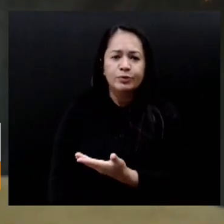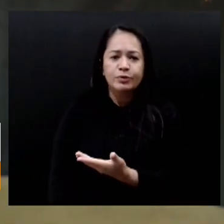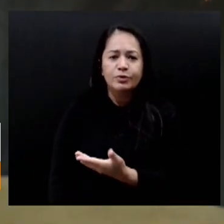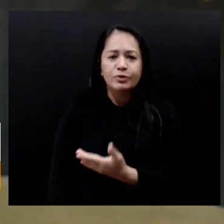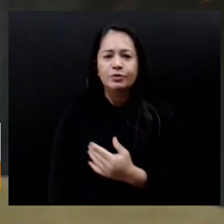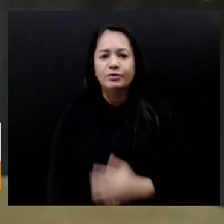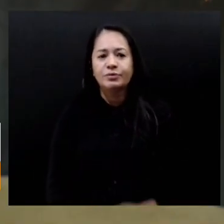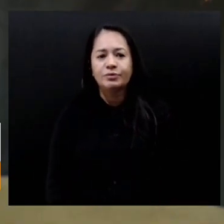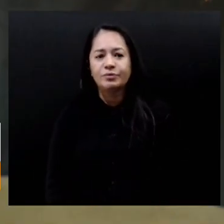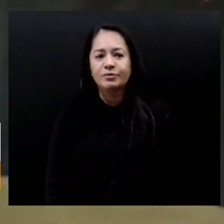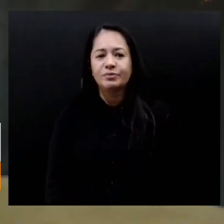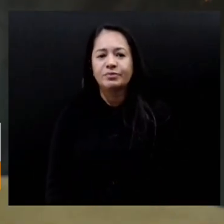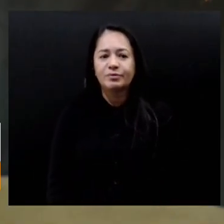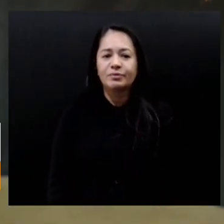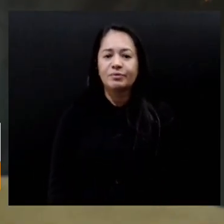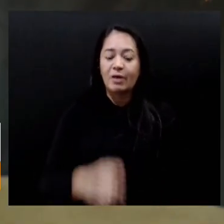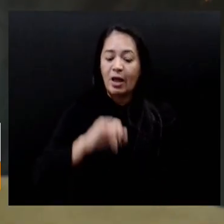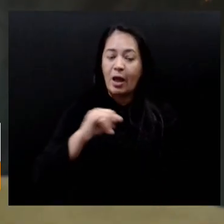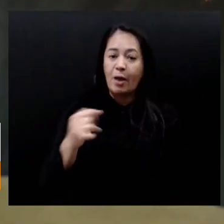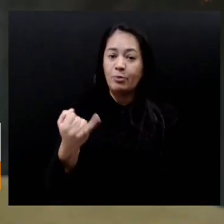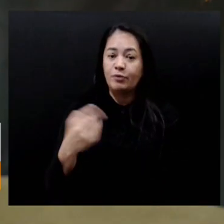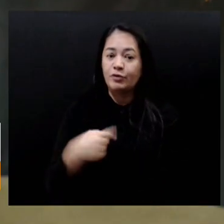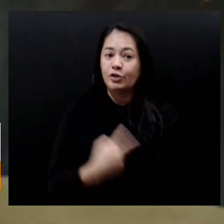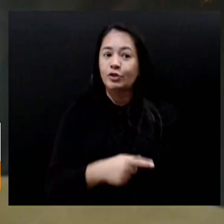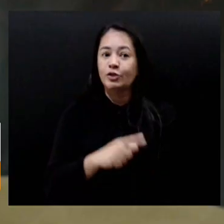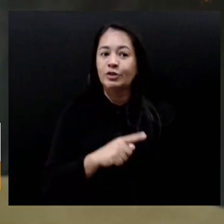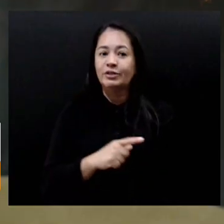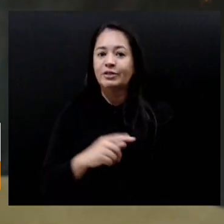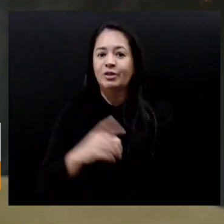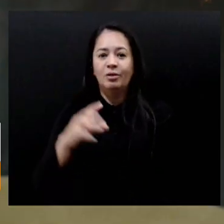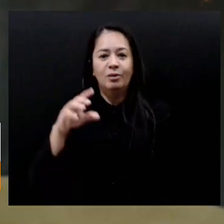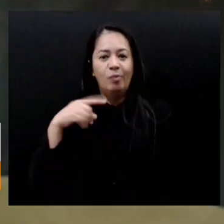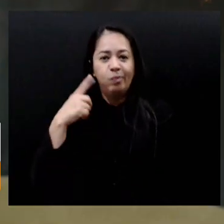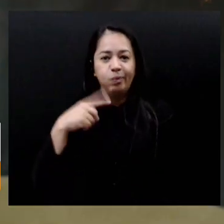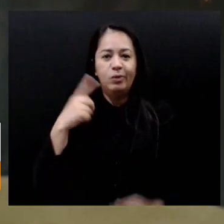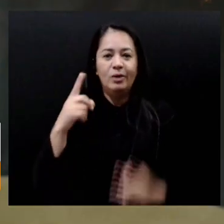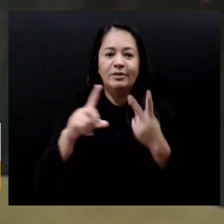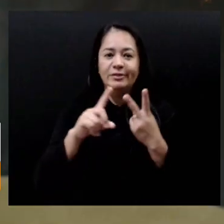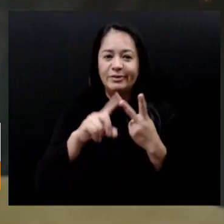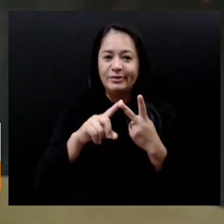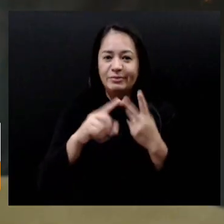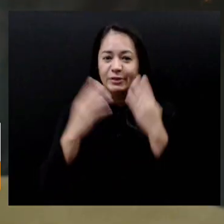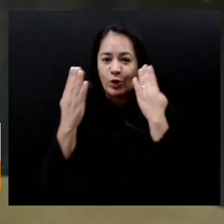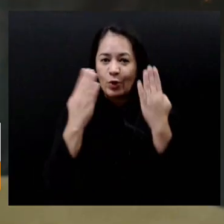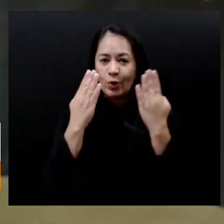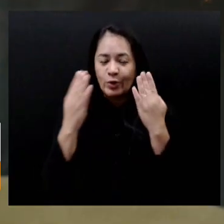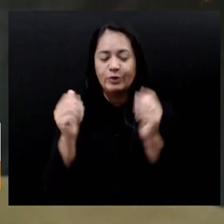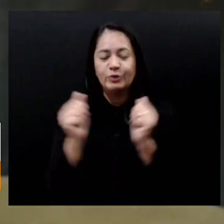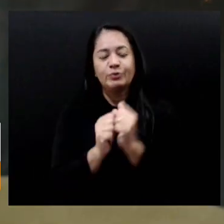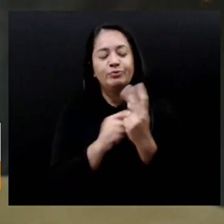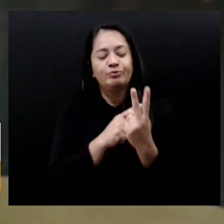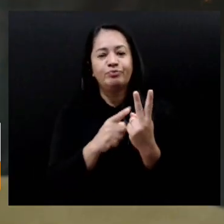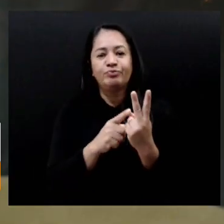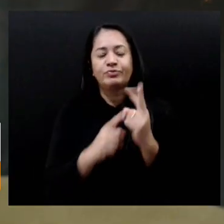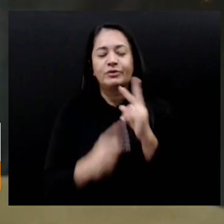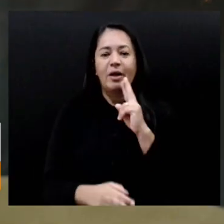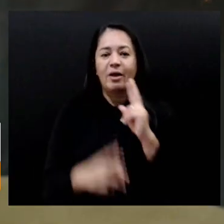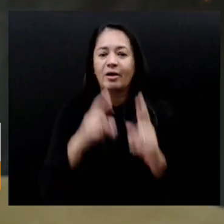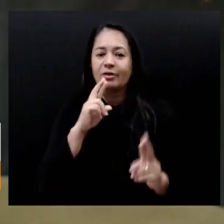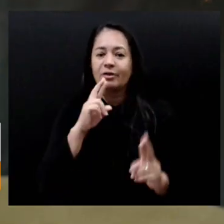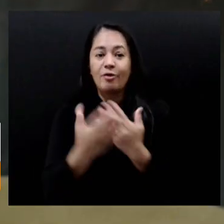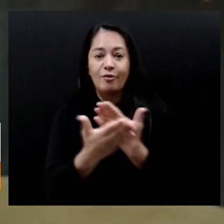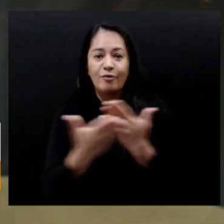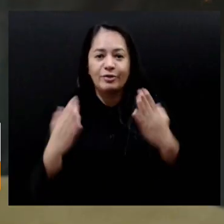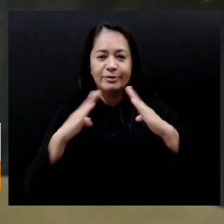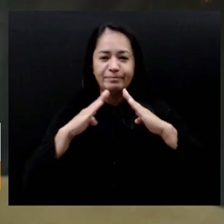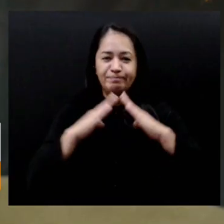telespectadores, aproveitando que a gente tem aqui um advogado criminal e também temos uma psicóloga para responder você que está em casa, você que está